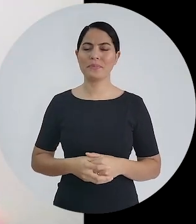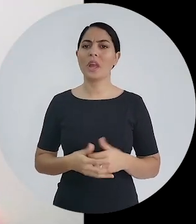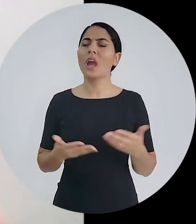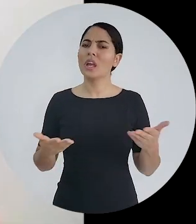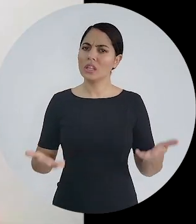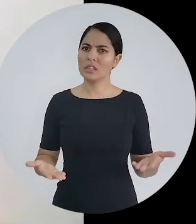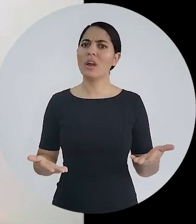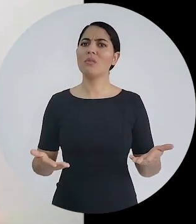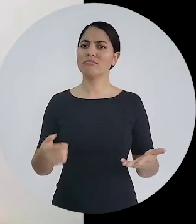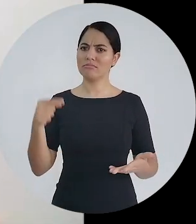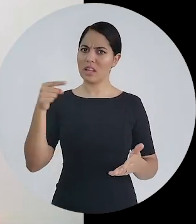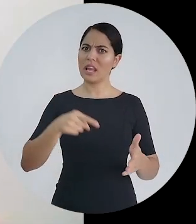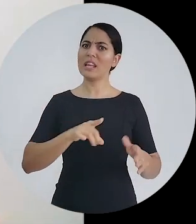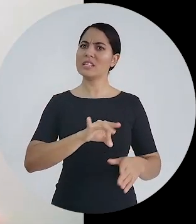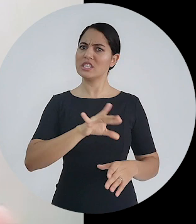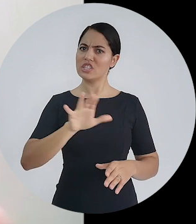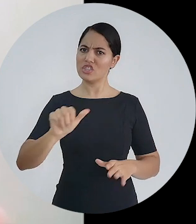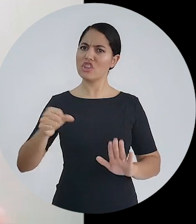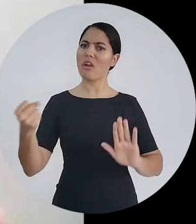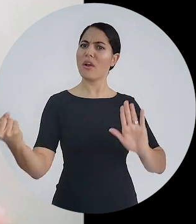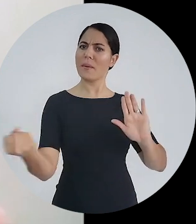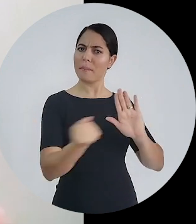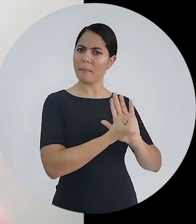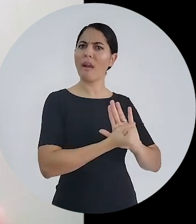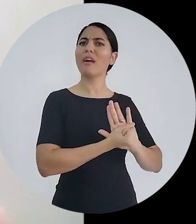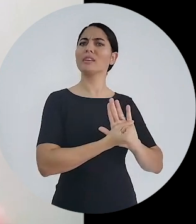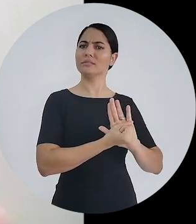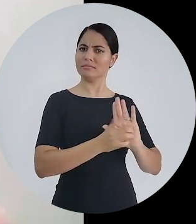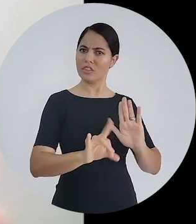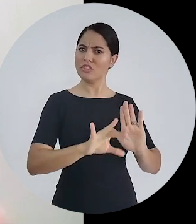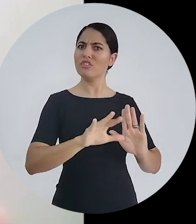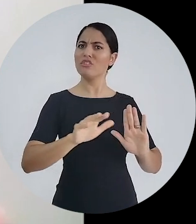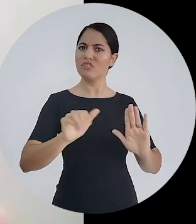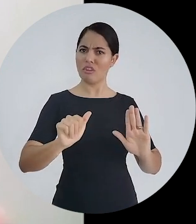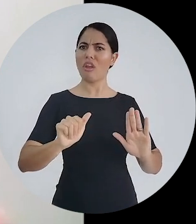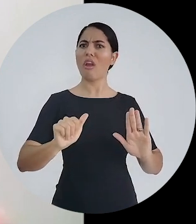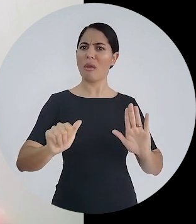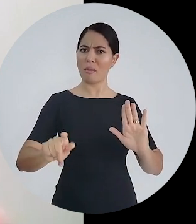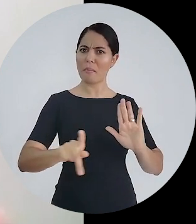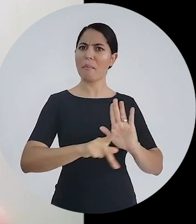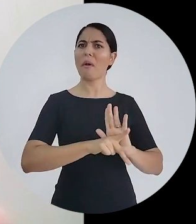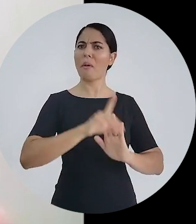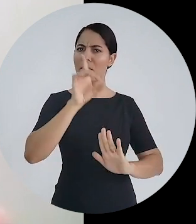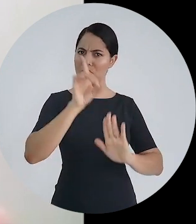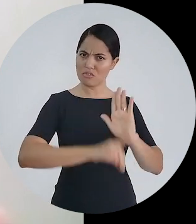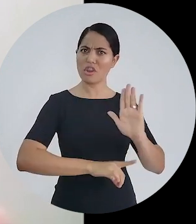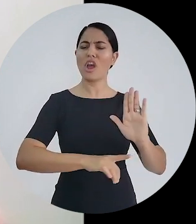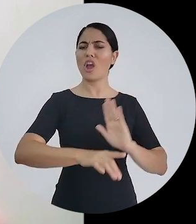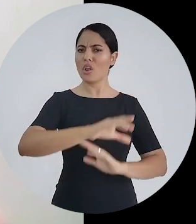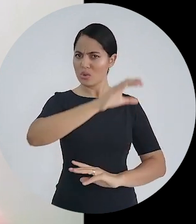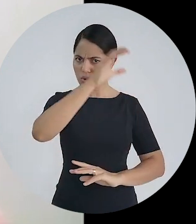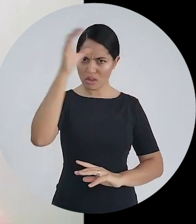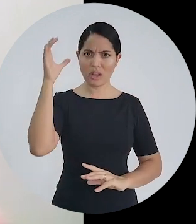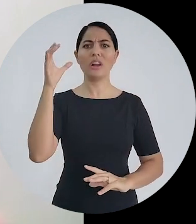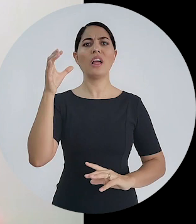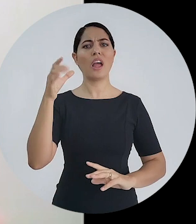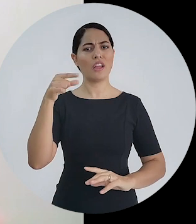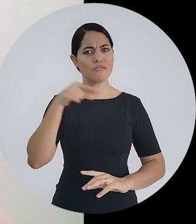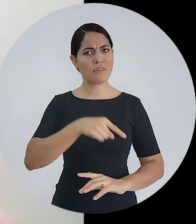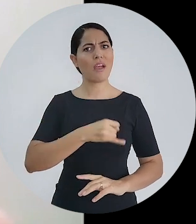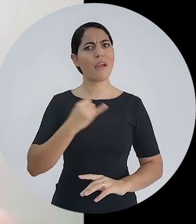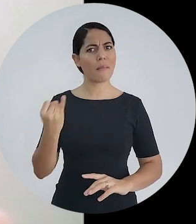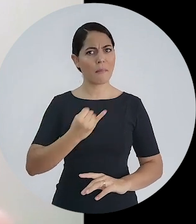criada exatamente para lembrar o consumidor dos seus direitos. É um direito que é um direito social, um